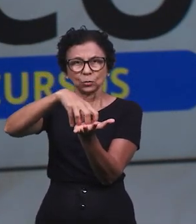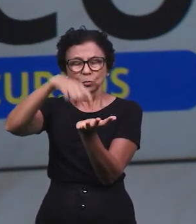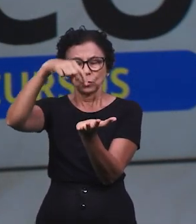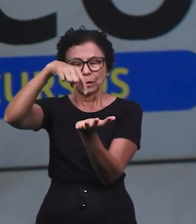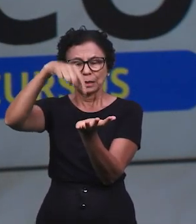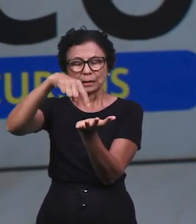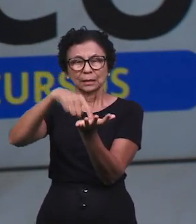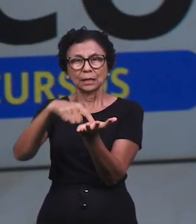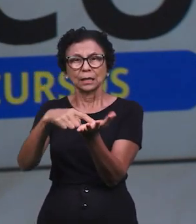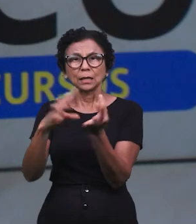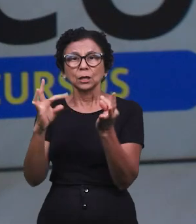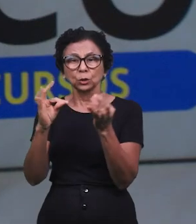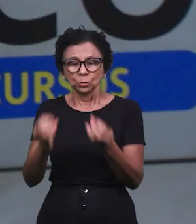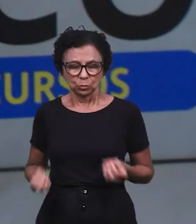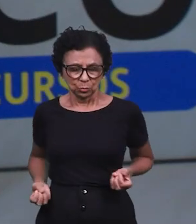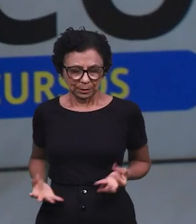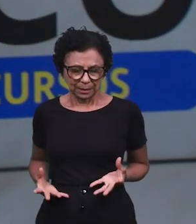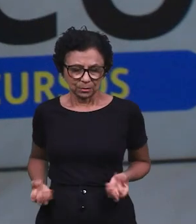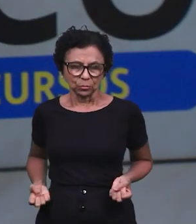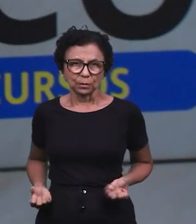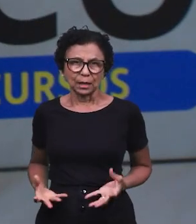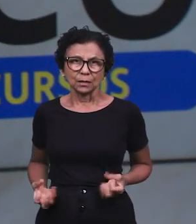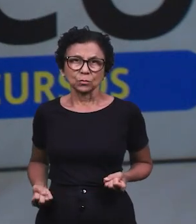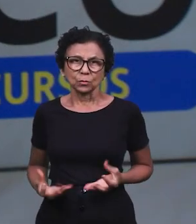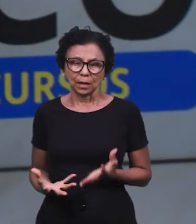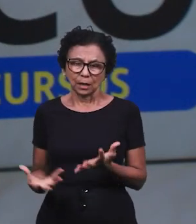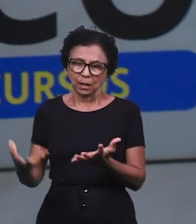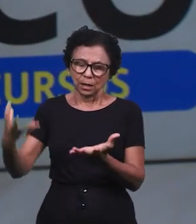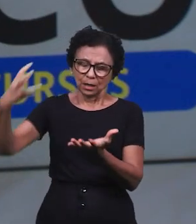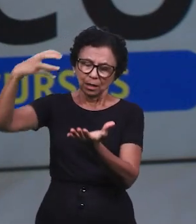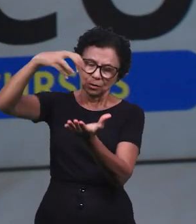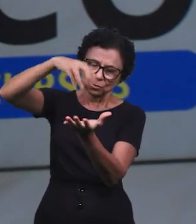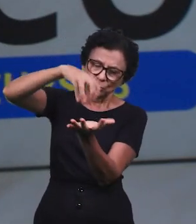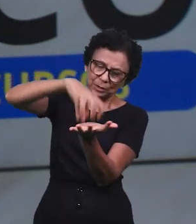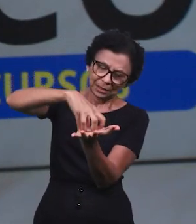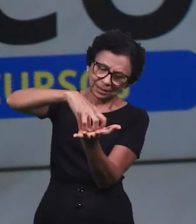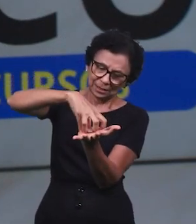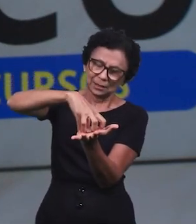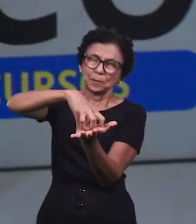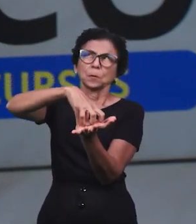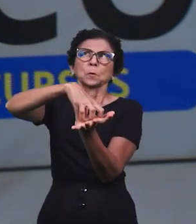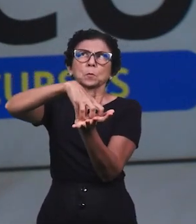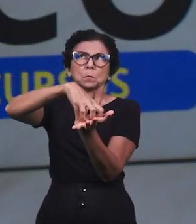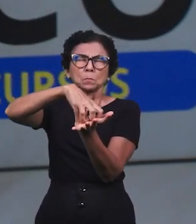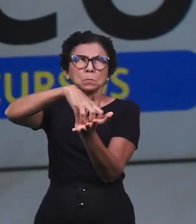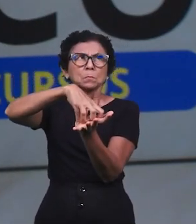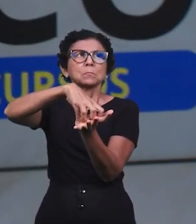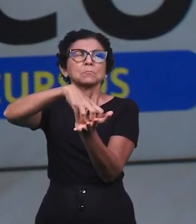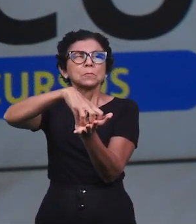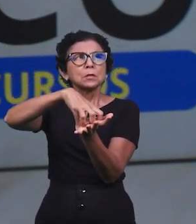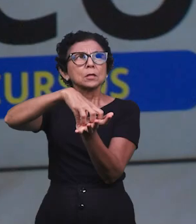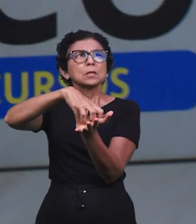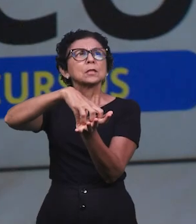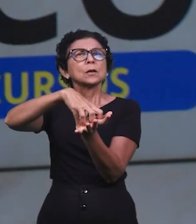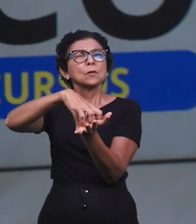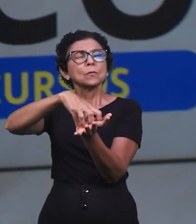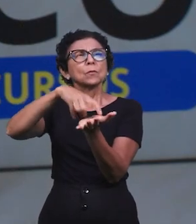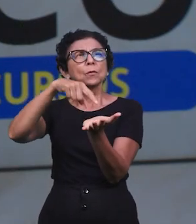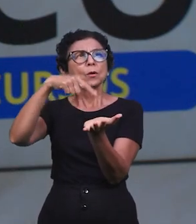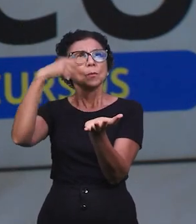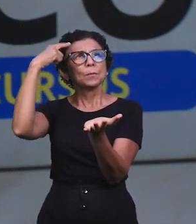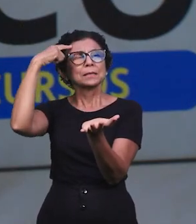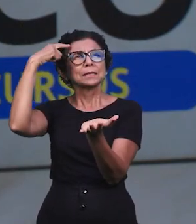todos os custos devem ser elencados e relacionados. Eu lembrava o seguinte, ó, uma esponja é o quê? Ela absorve